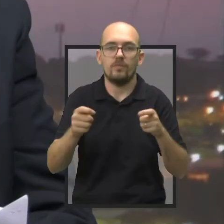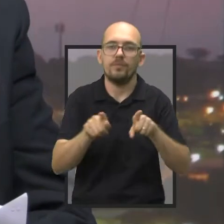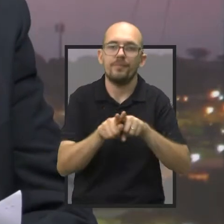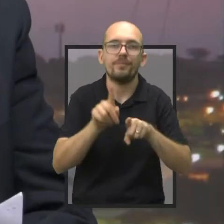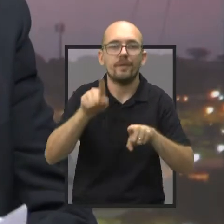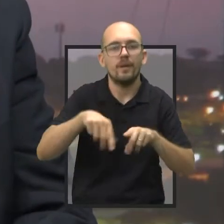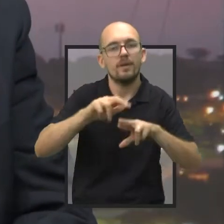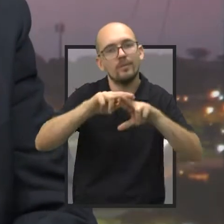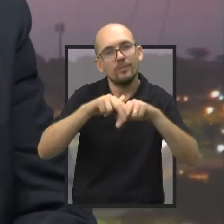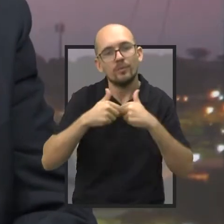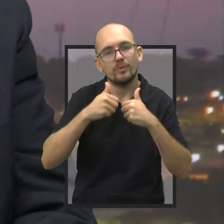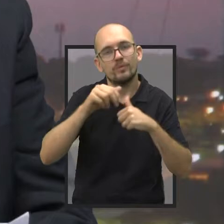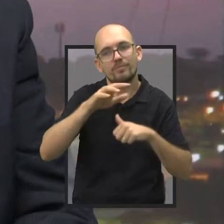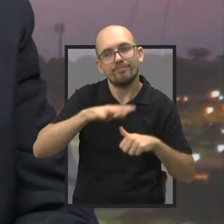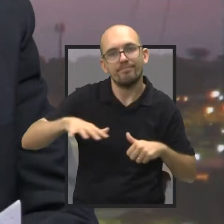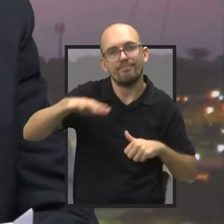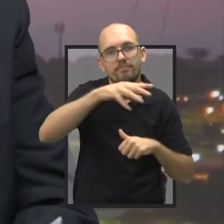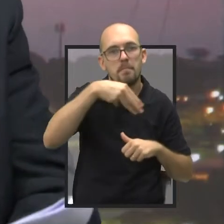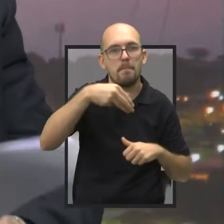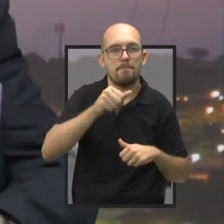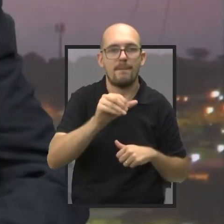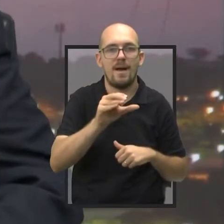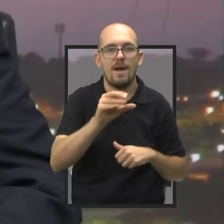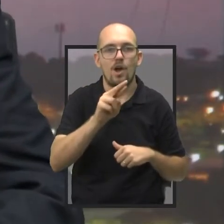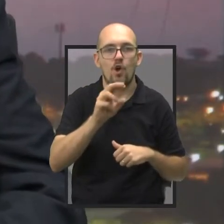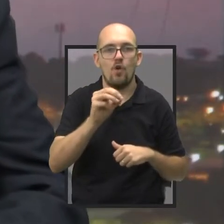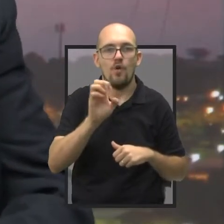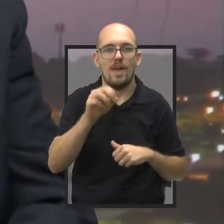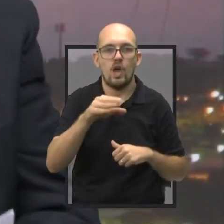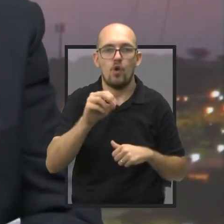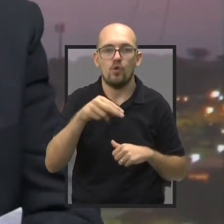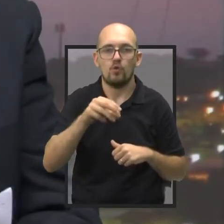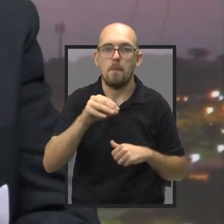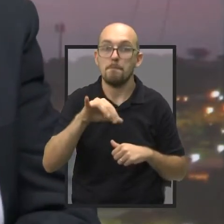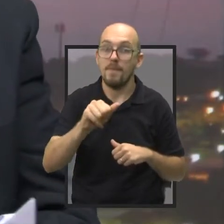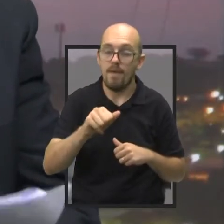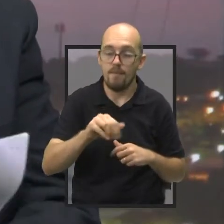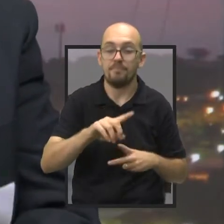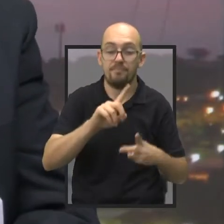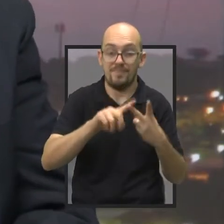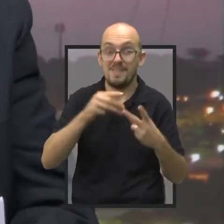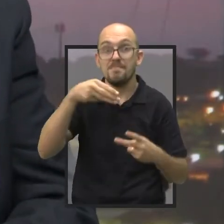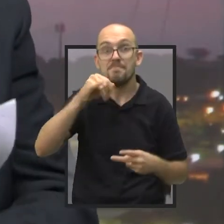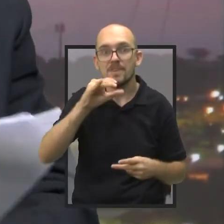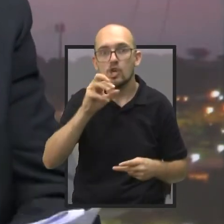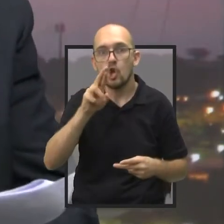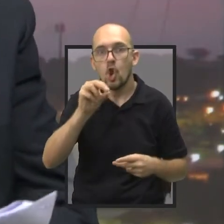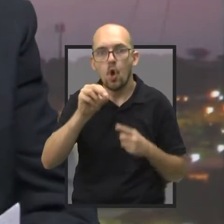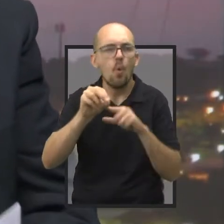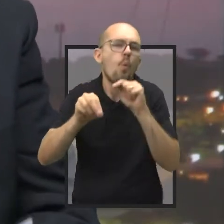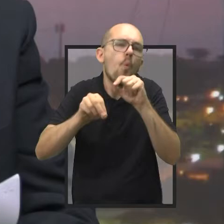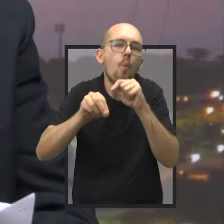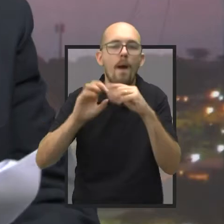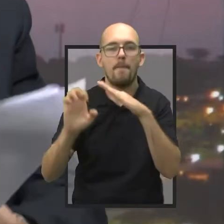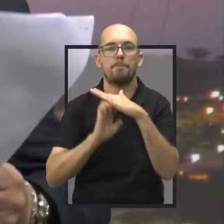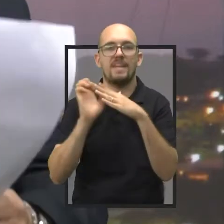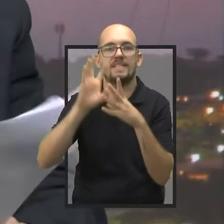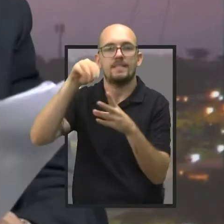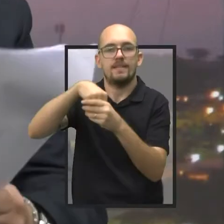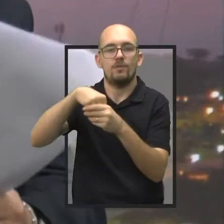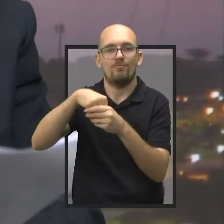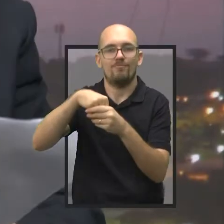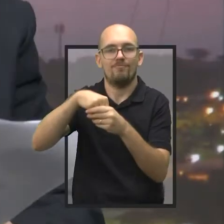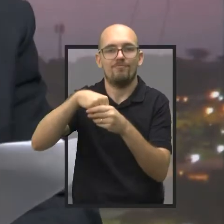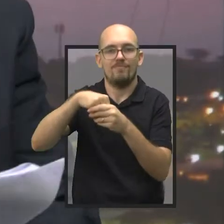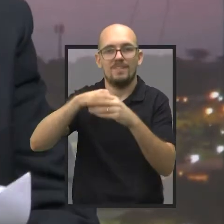agregado econômico, macroeconomia. Agora, quando a gente fala em microeconomia, aí a gente vai falar das empresas, vai falar do